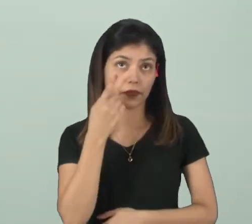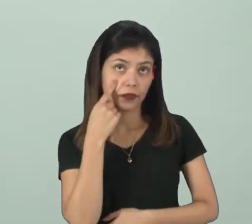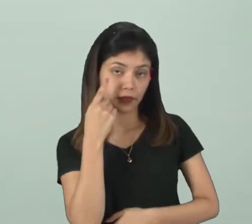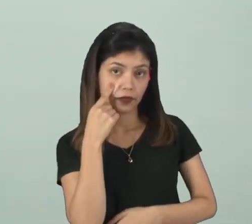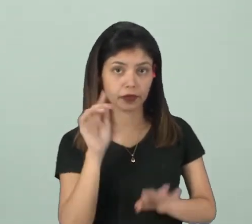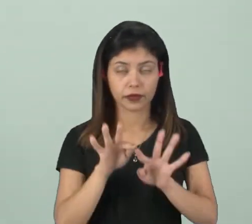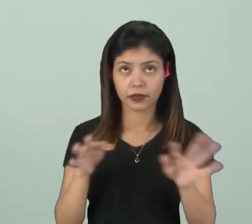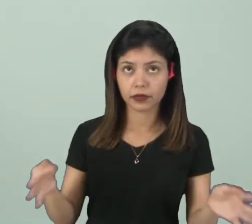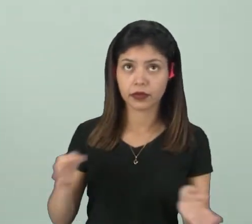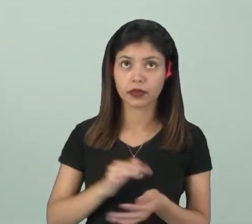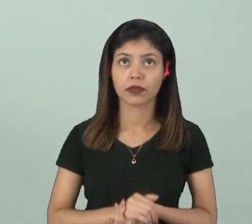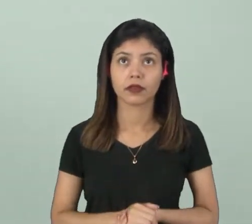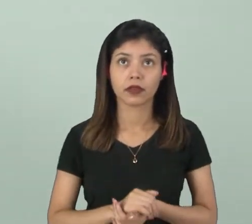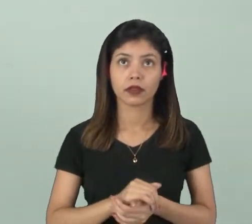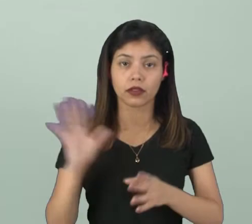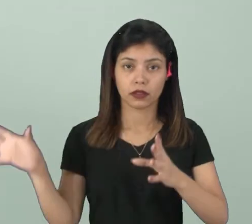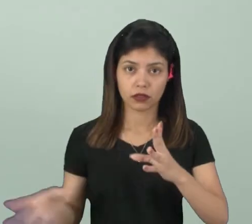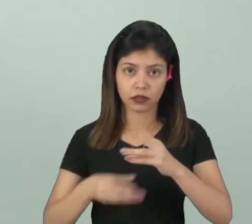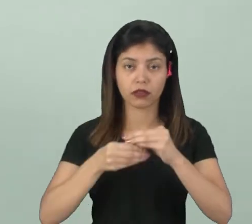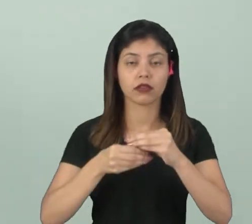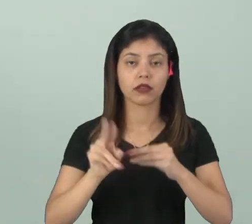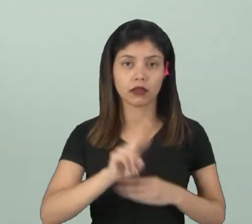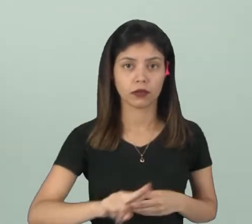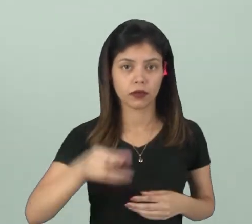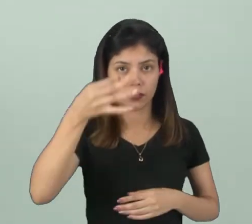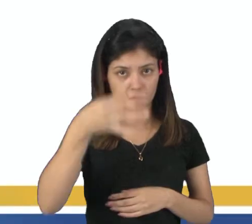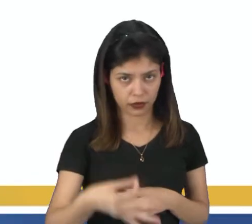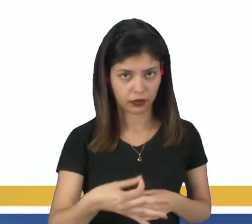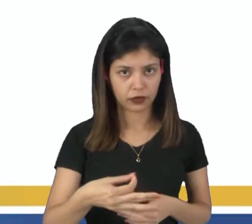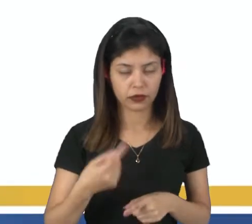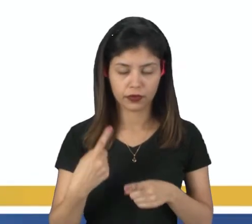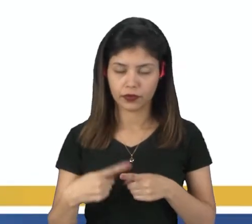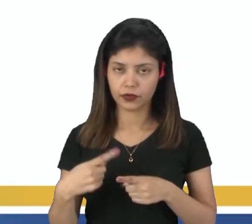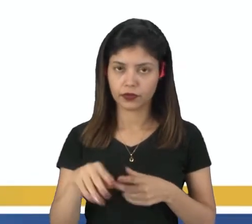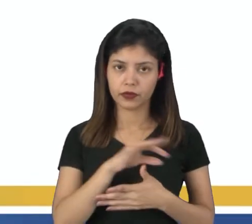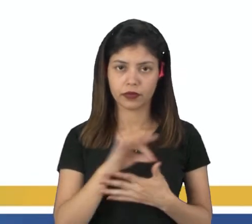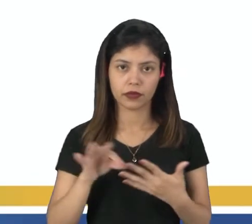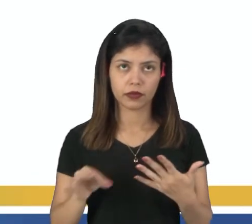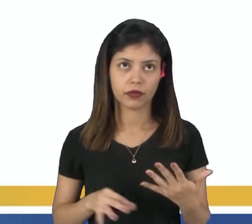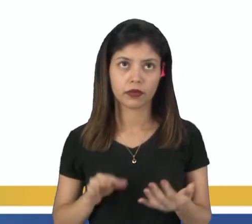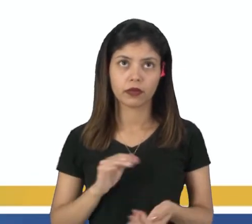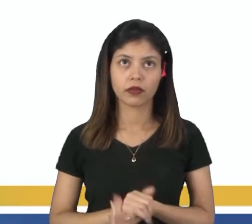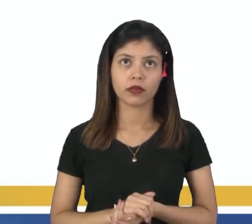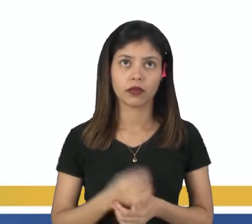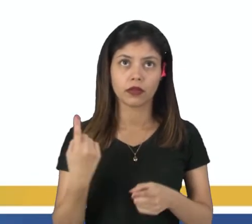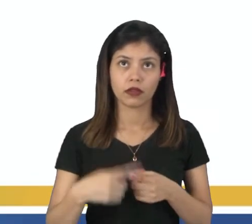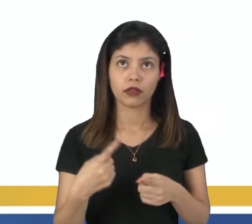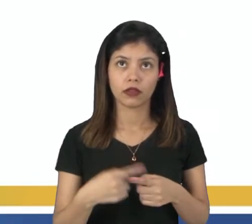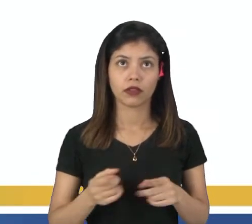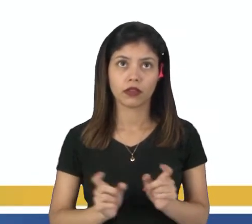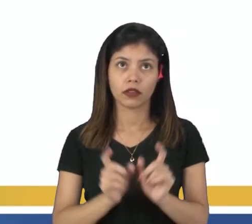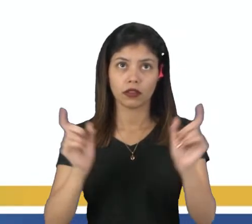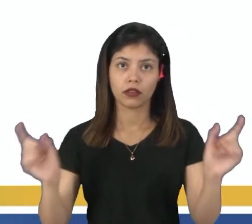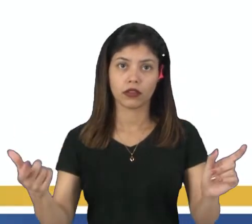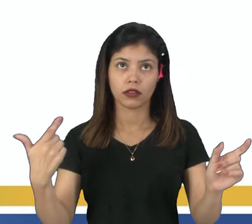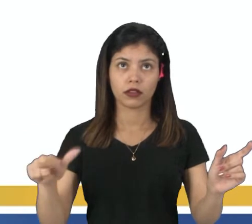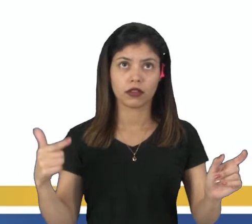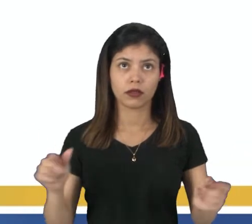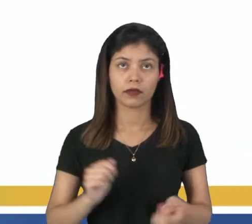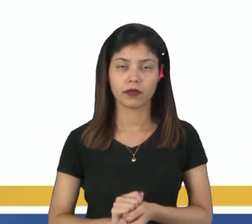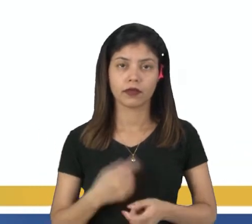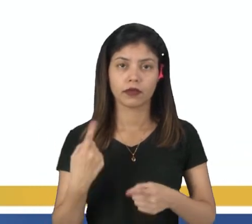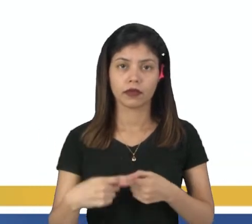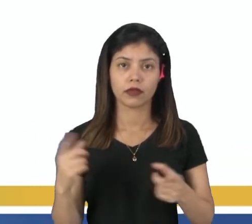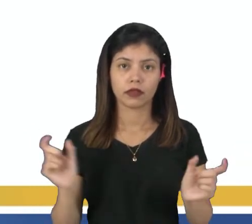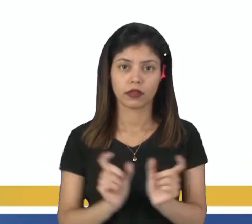Observe as frases e complete-as com o uso correto dos porquês. Porquê separado e sem acento, porquê